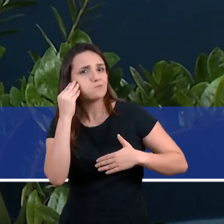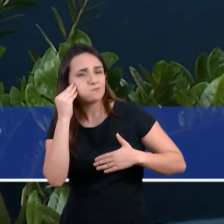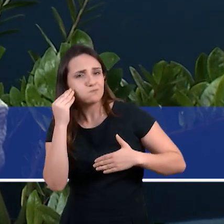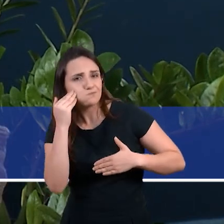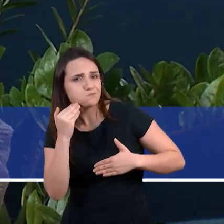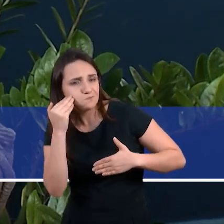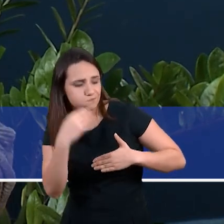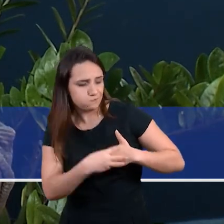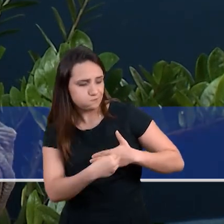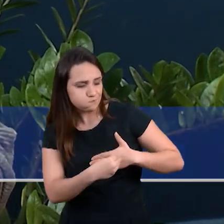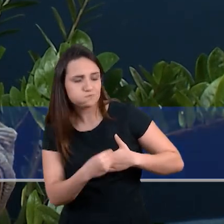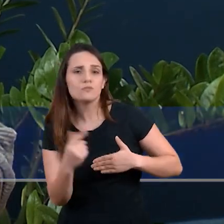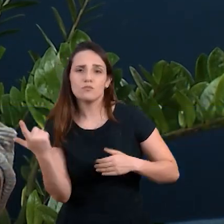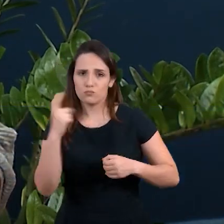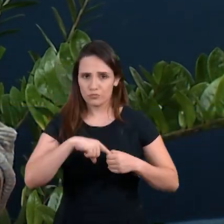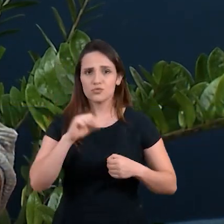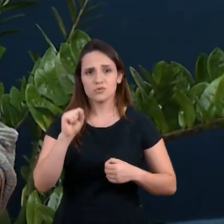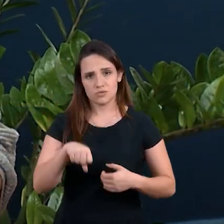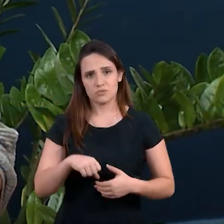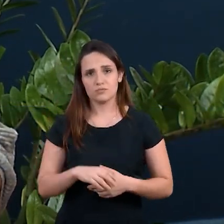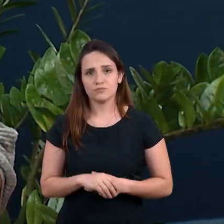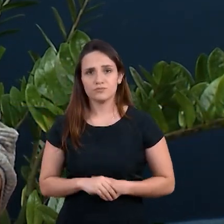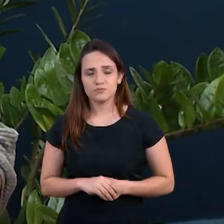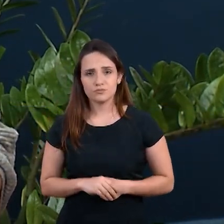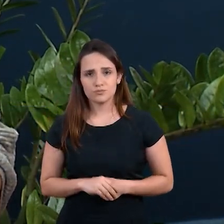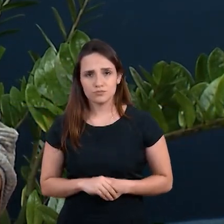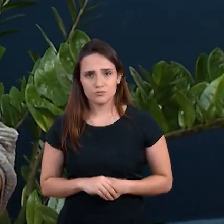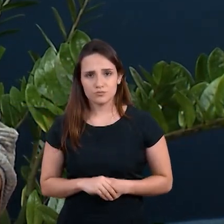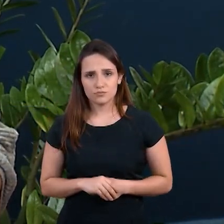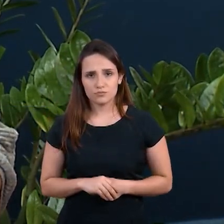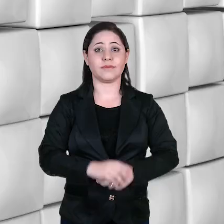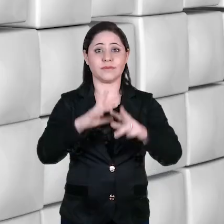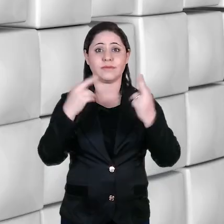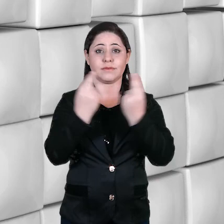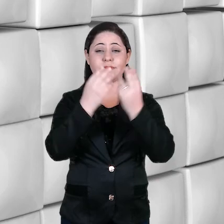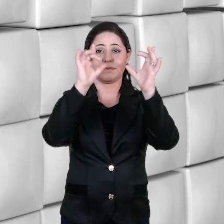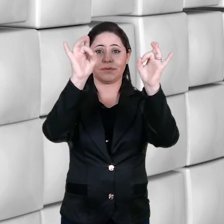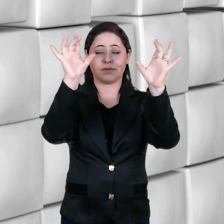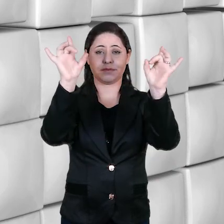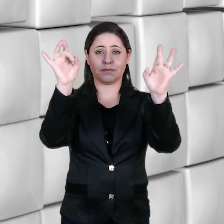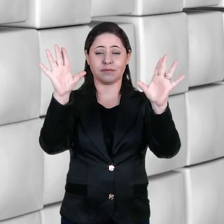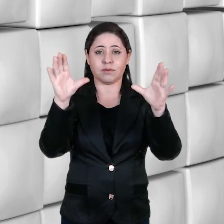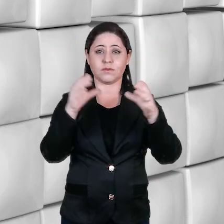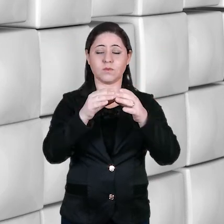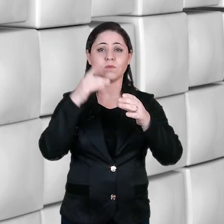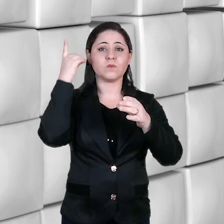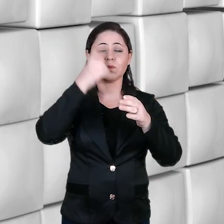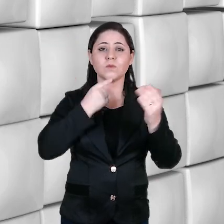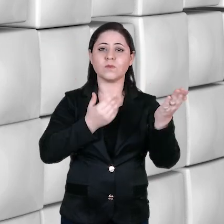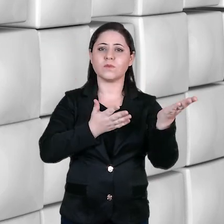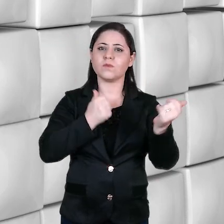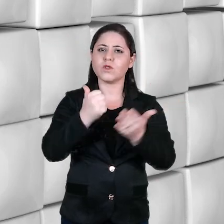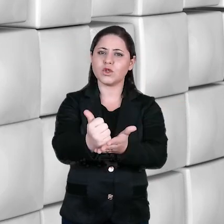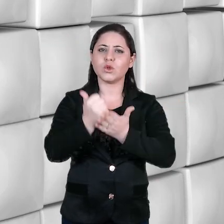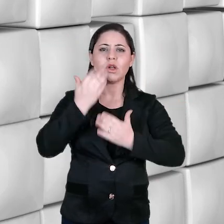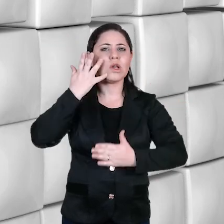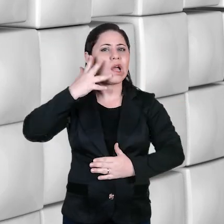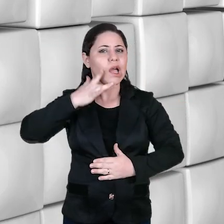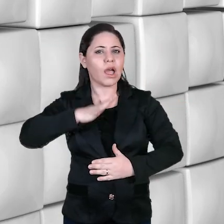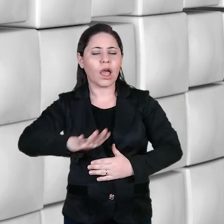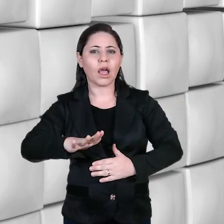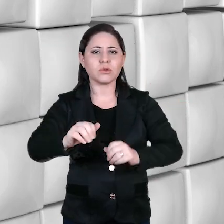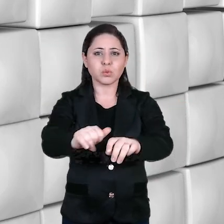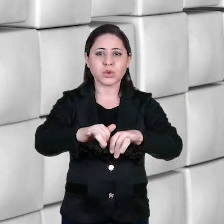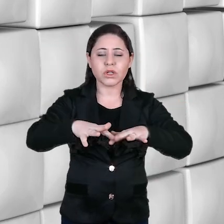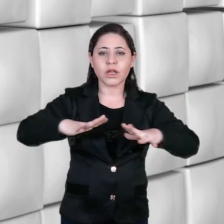nenhuma, muda completamente o dia a dia da mulher. Sessão especial do Parlamento Jovem trouxe